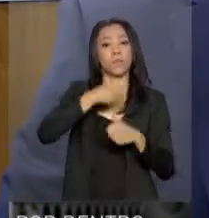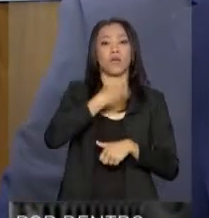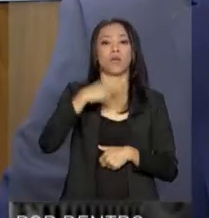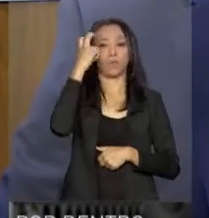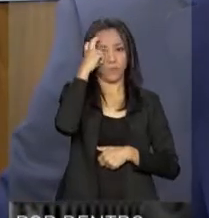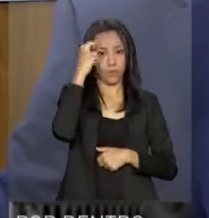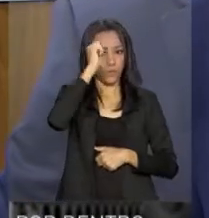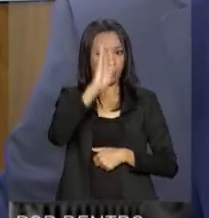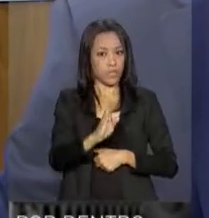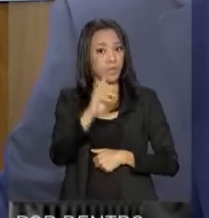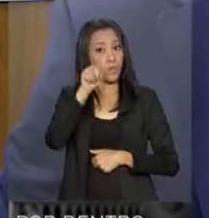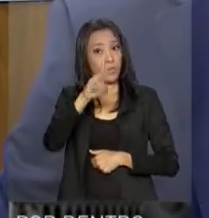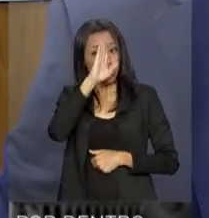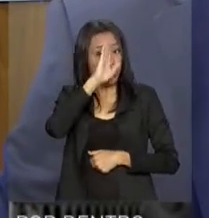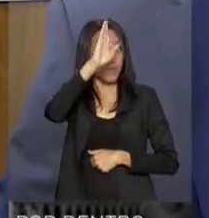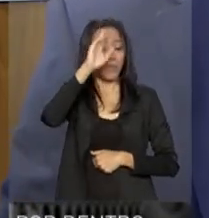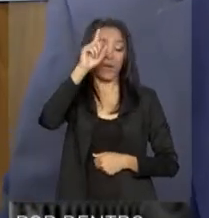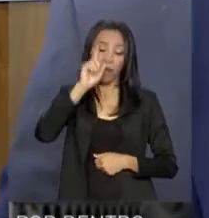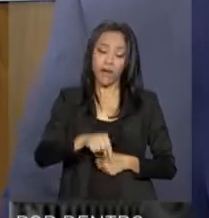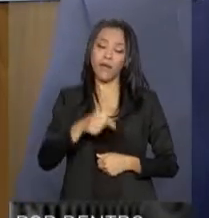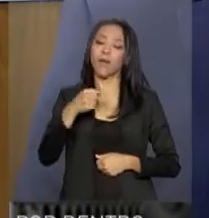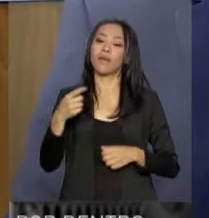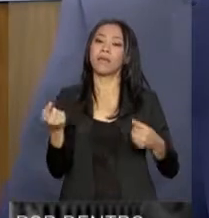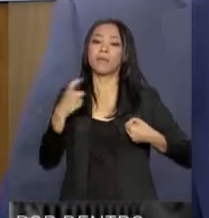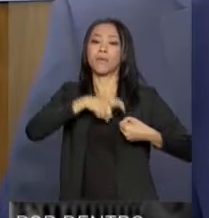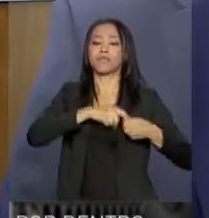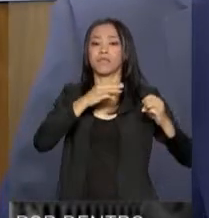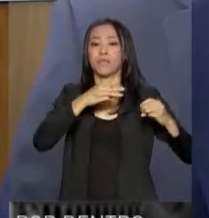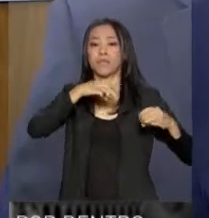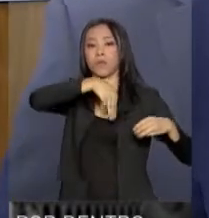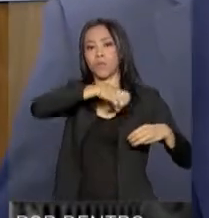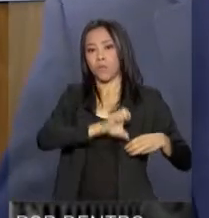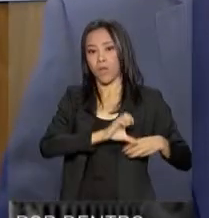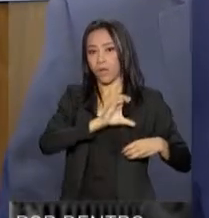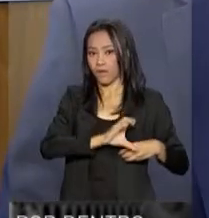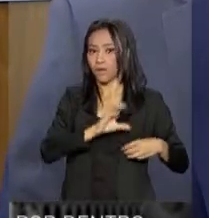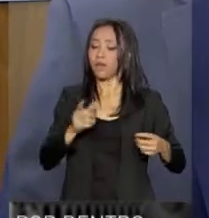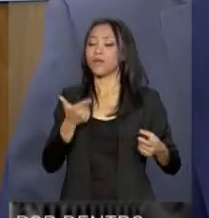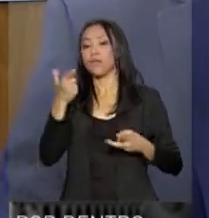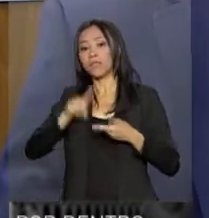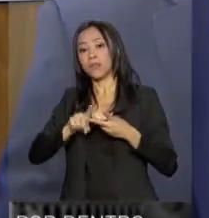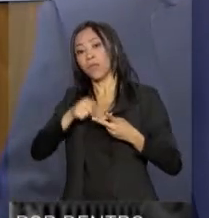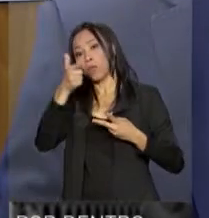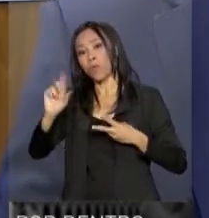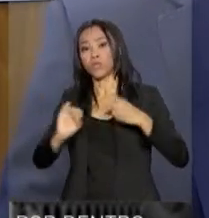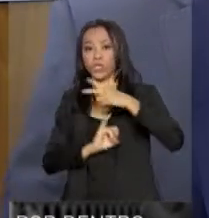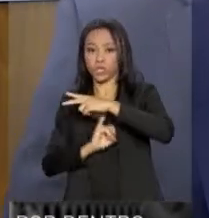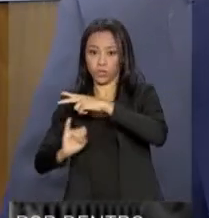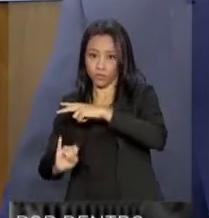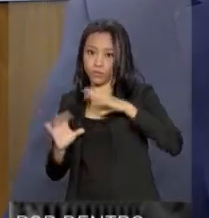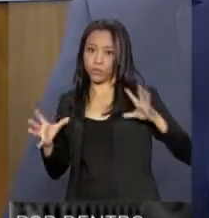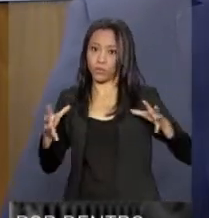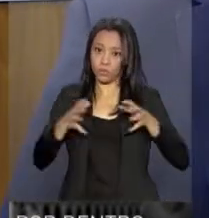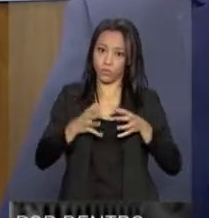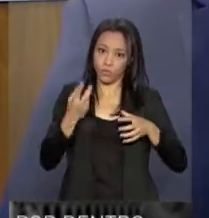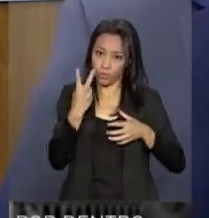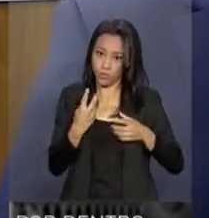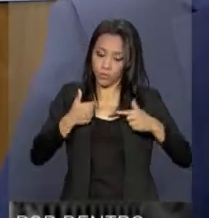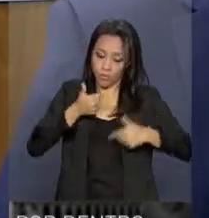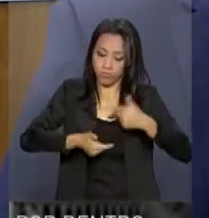programa educacional que nós temos em parceria com o mec o estudo maurício de sousa que é realmente um programa forte que muda